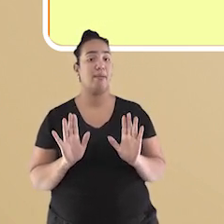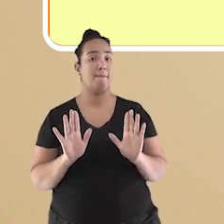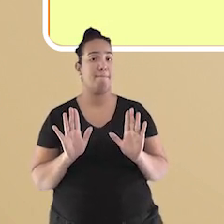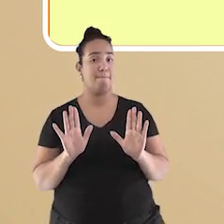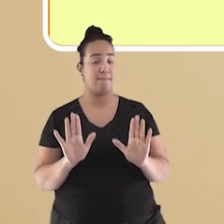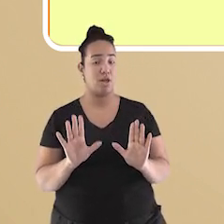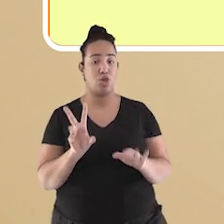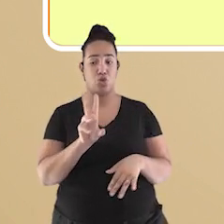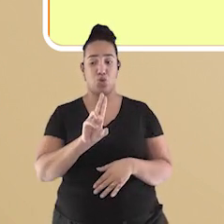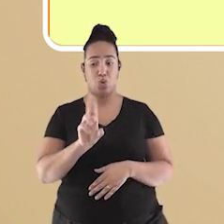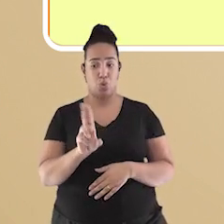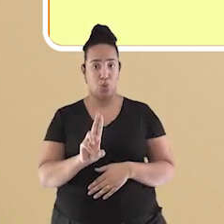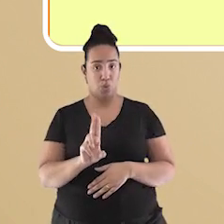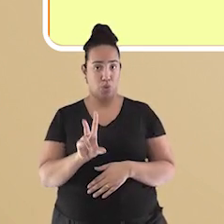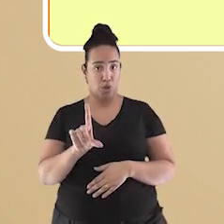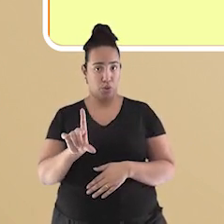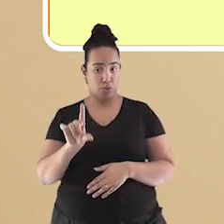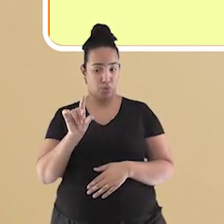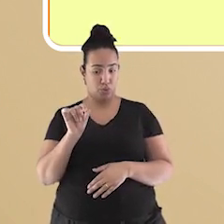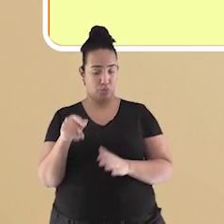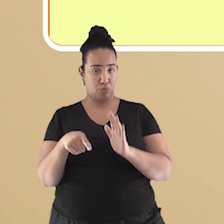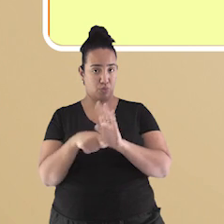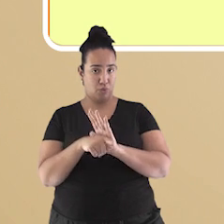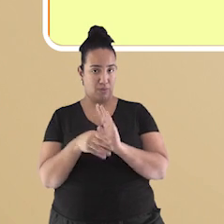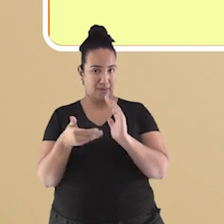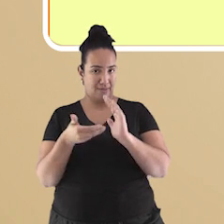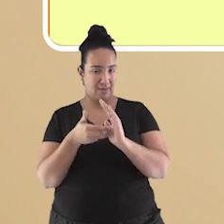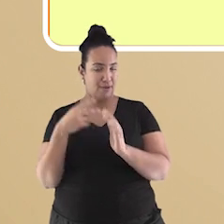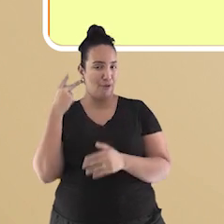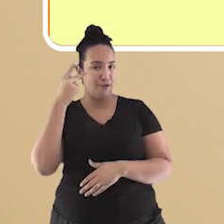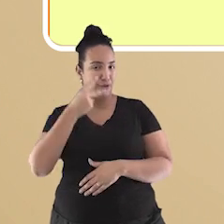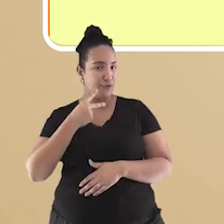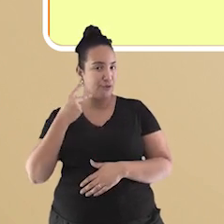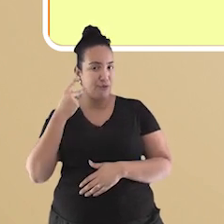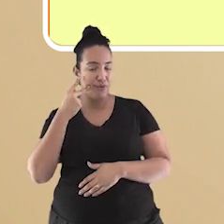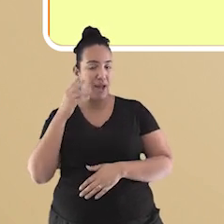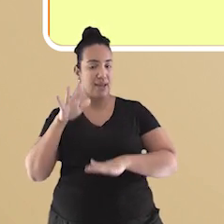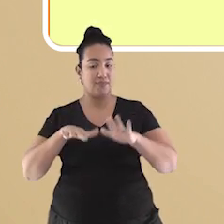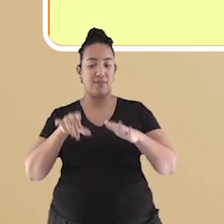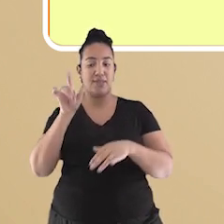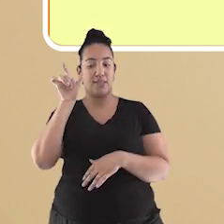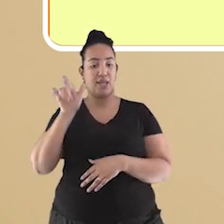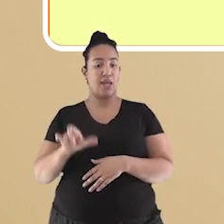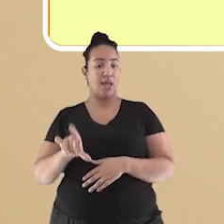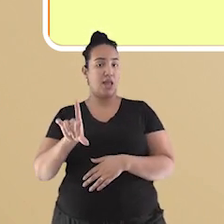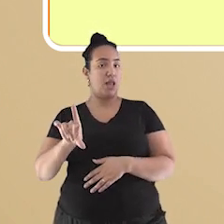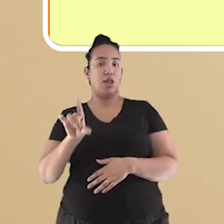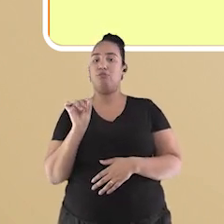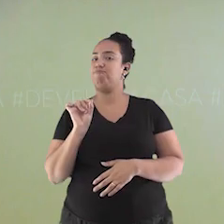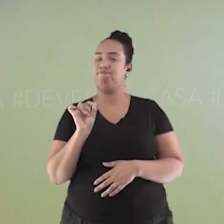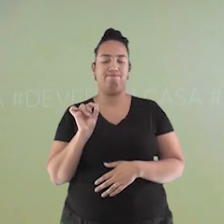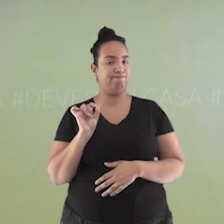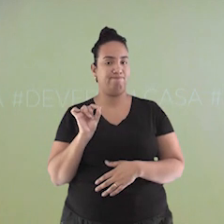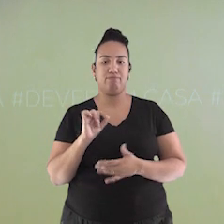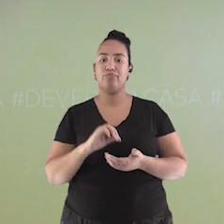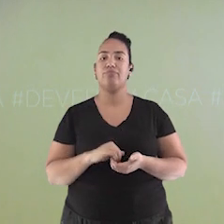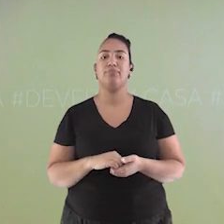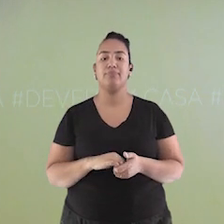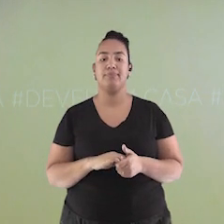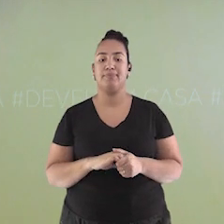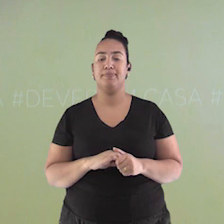a decisão dos nomes, embora seja dos vereadores, nem sempre parte deles.